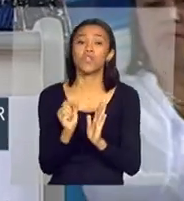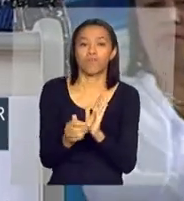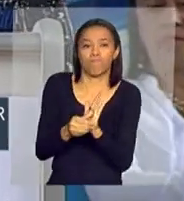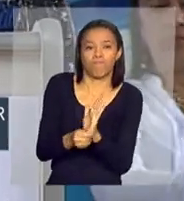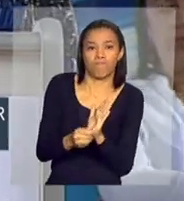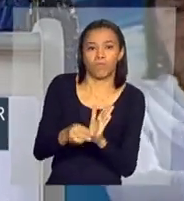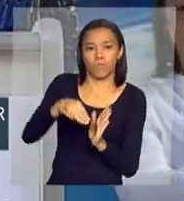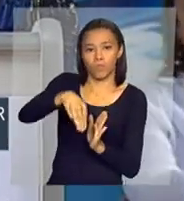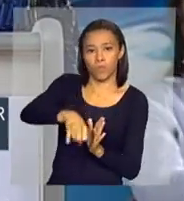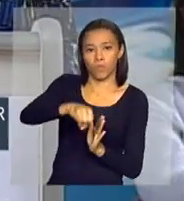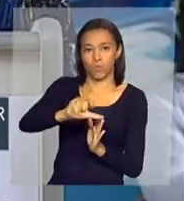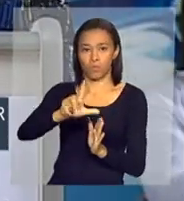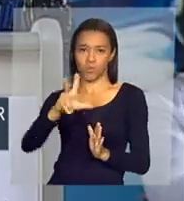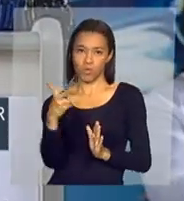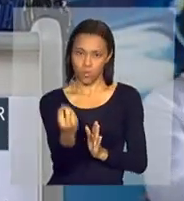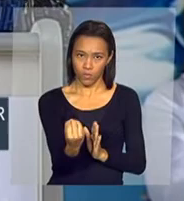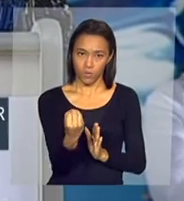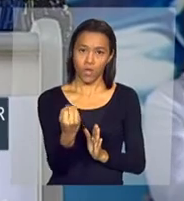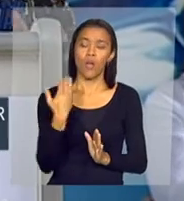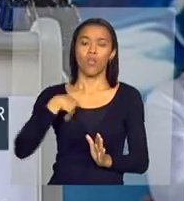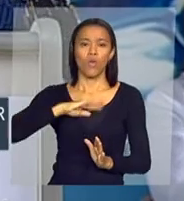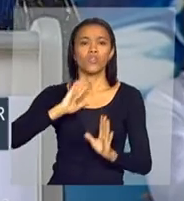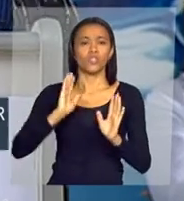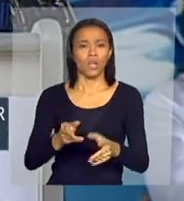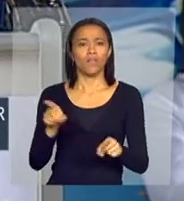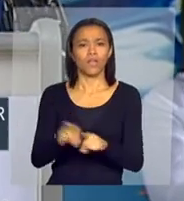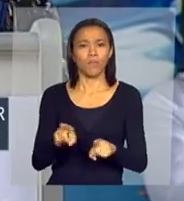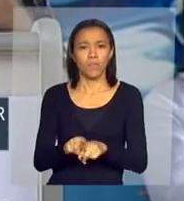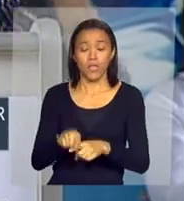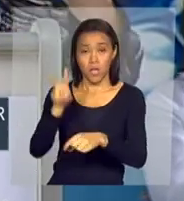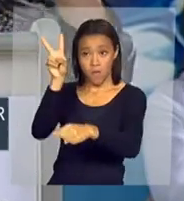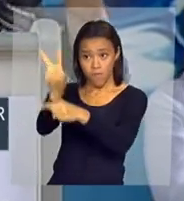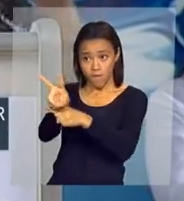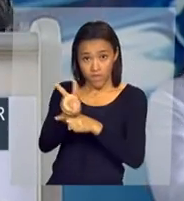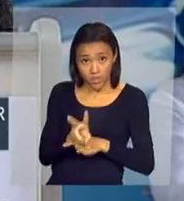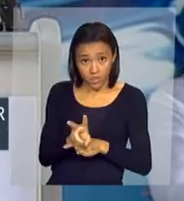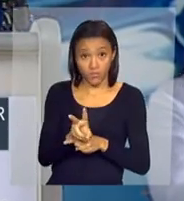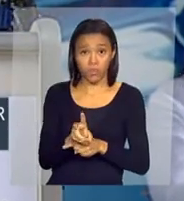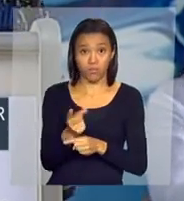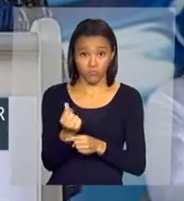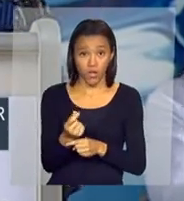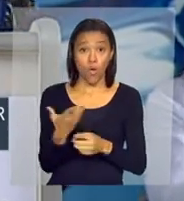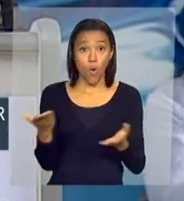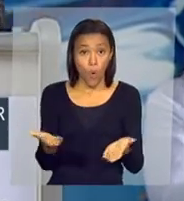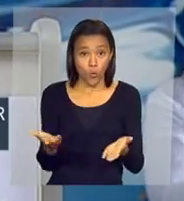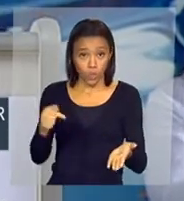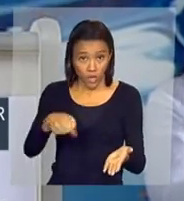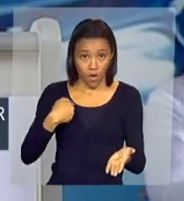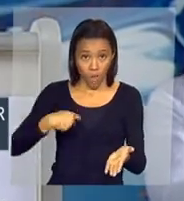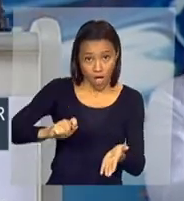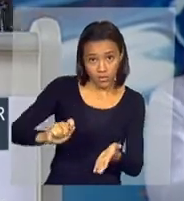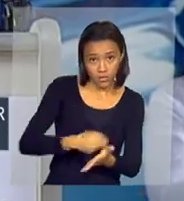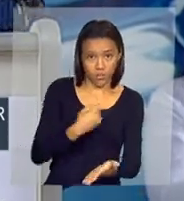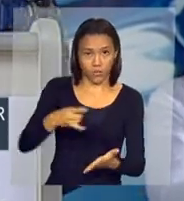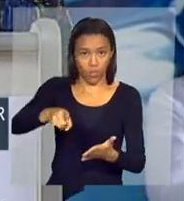Também fizemos toda uma linha de financiamento e o que eu assinei aqui hoje